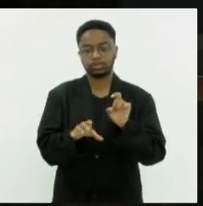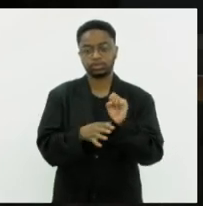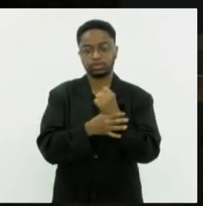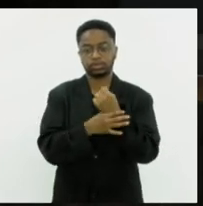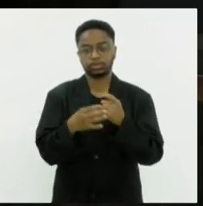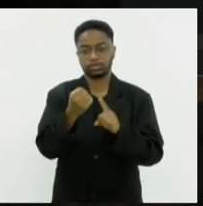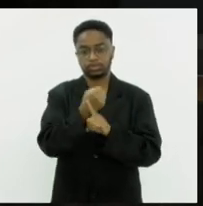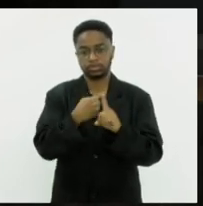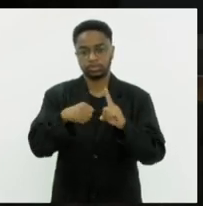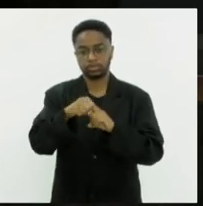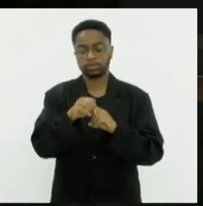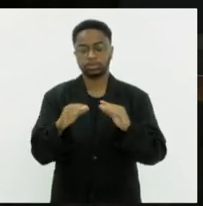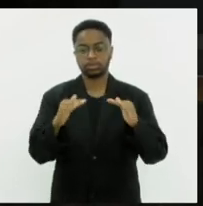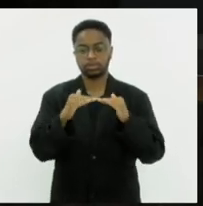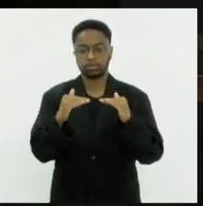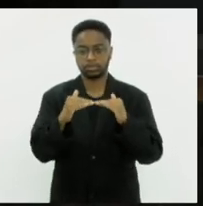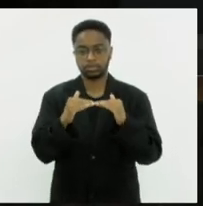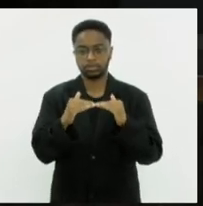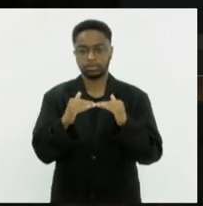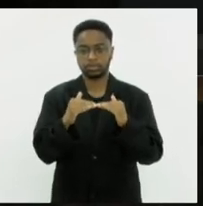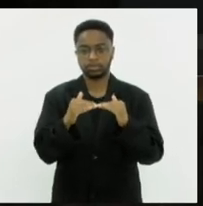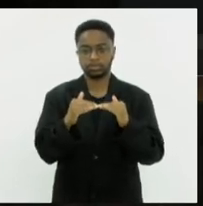favorável, com as emendas